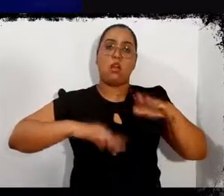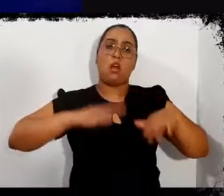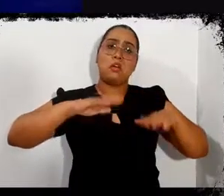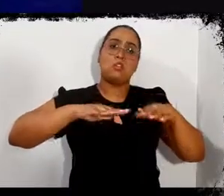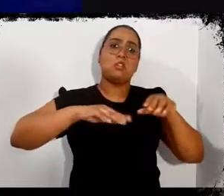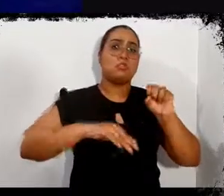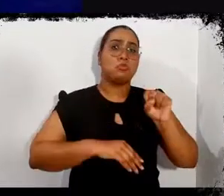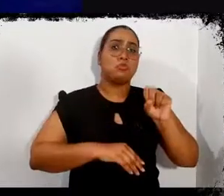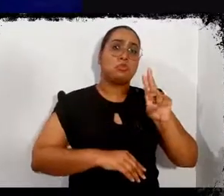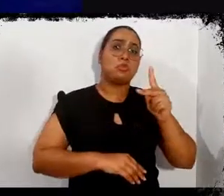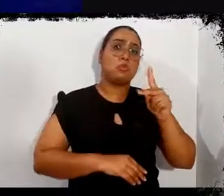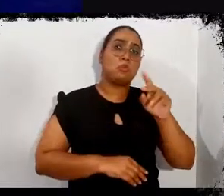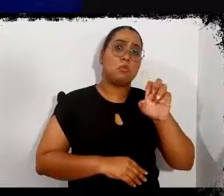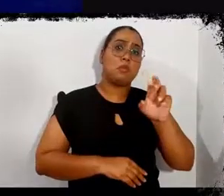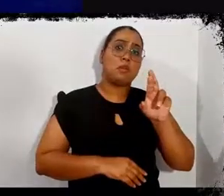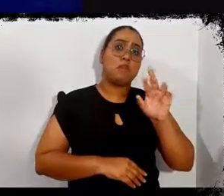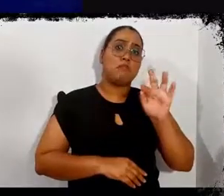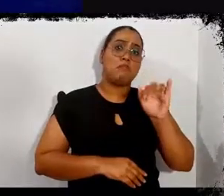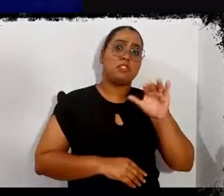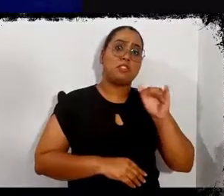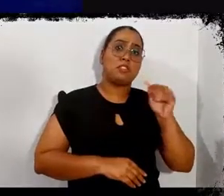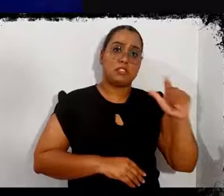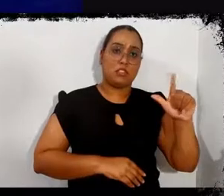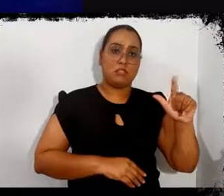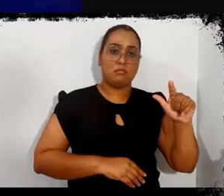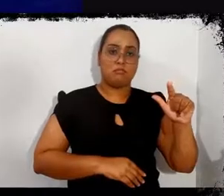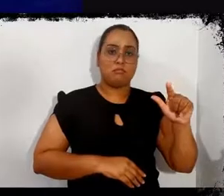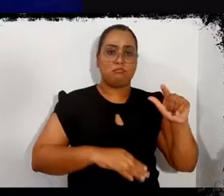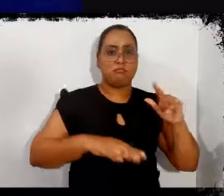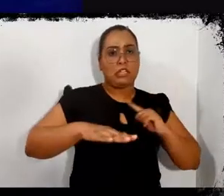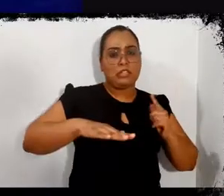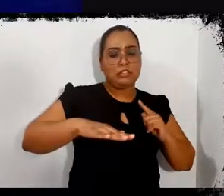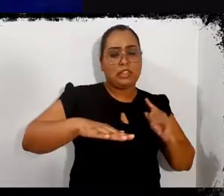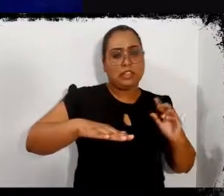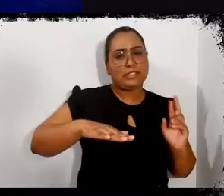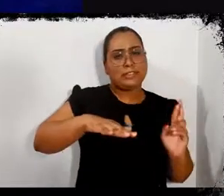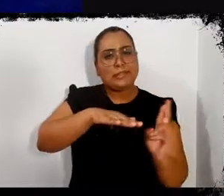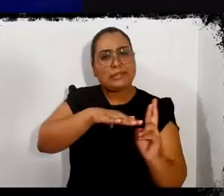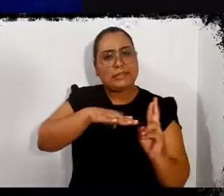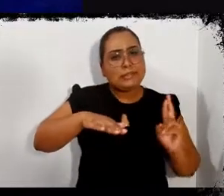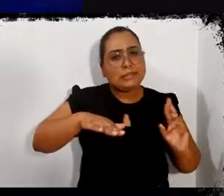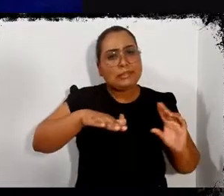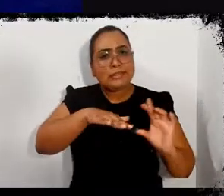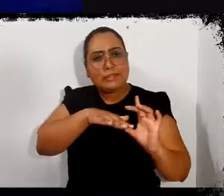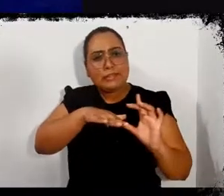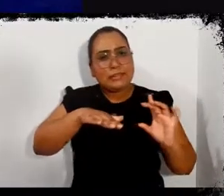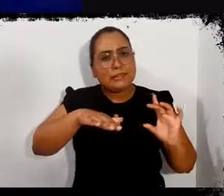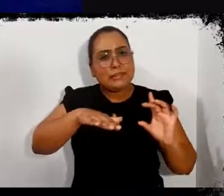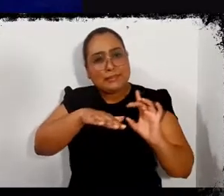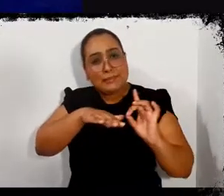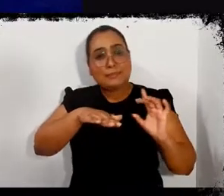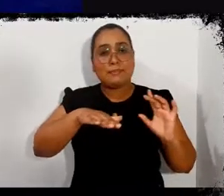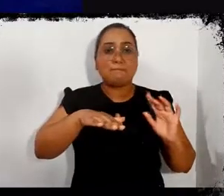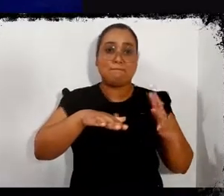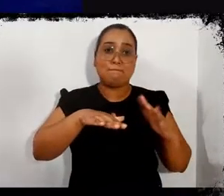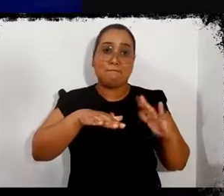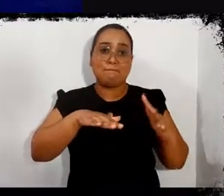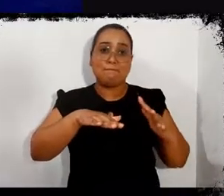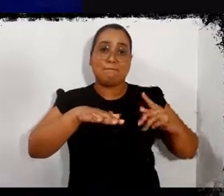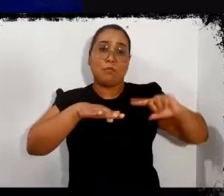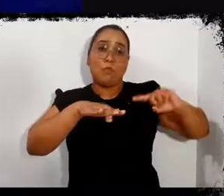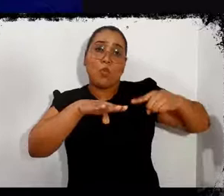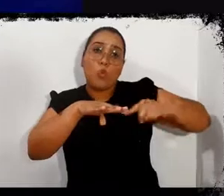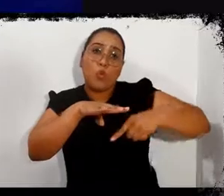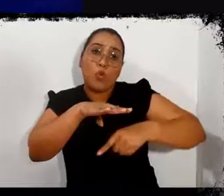parte realmente mais profunda, mais antiga e que é comum